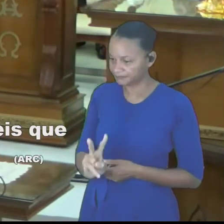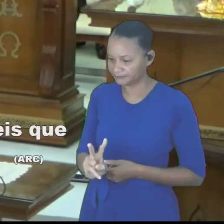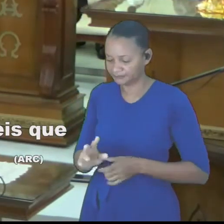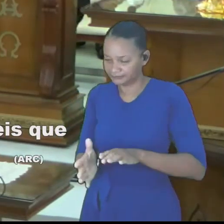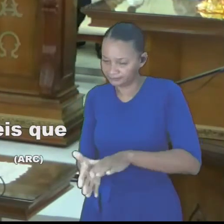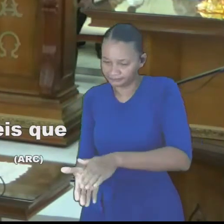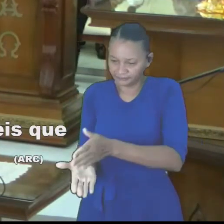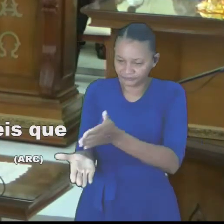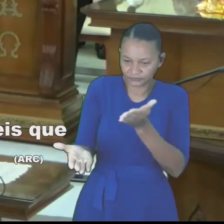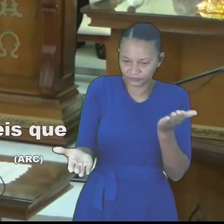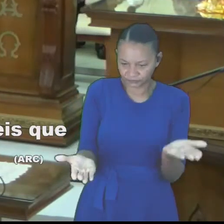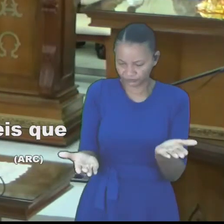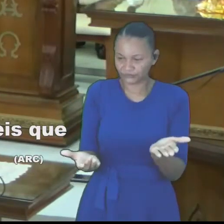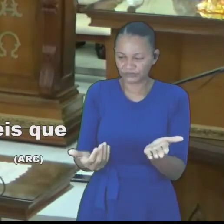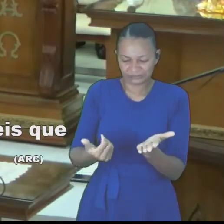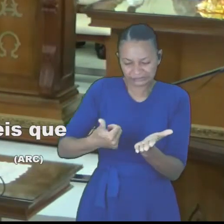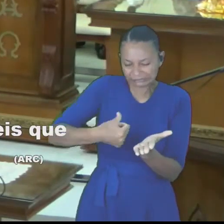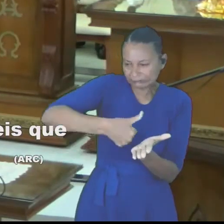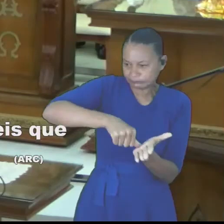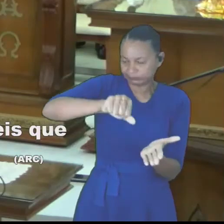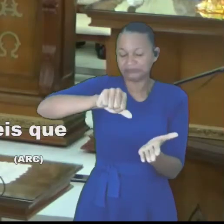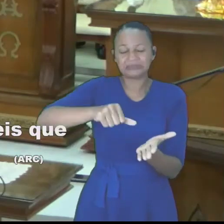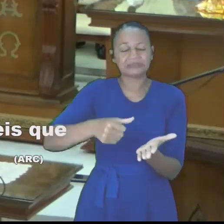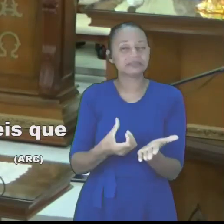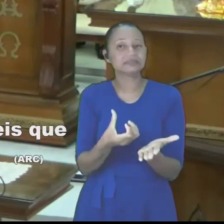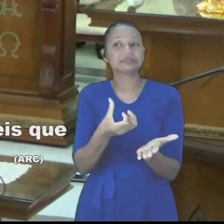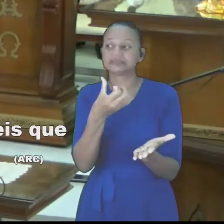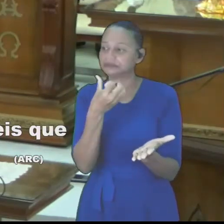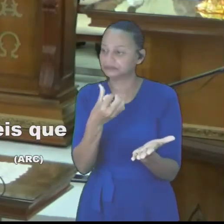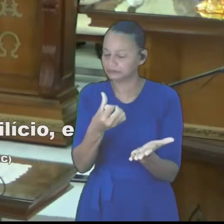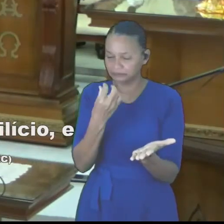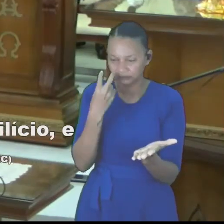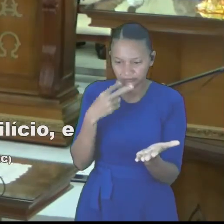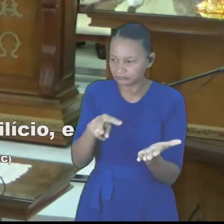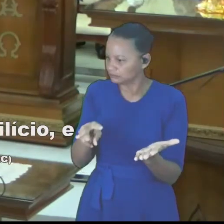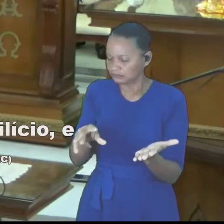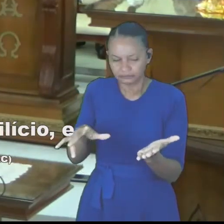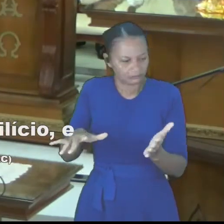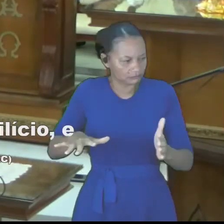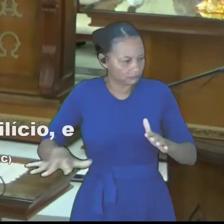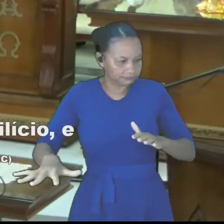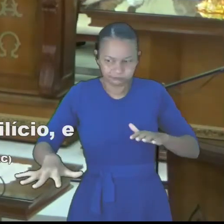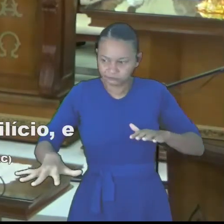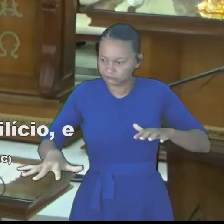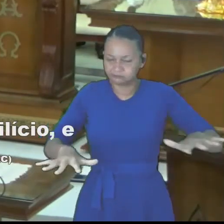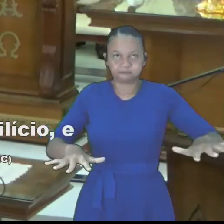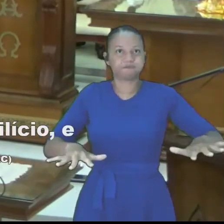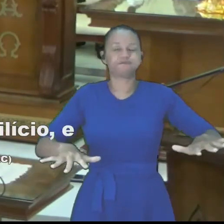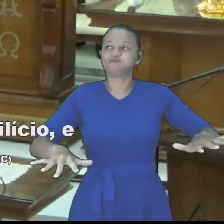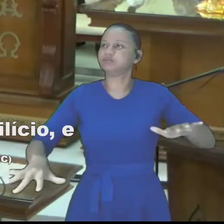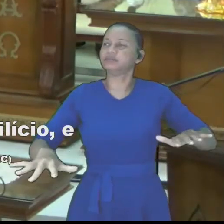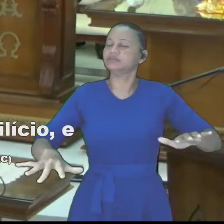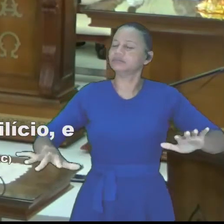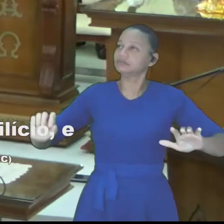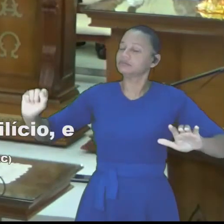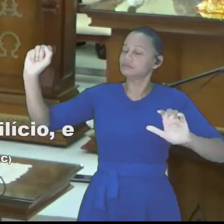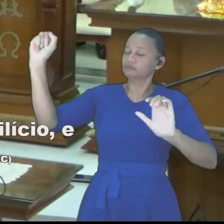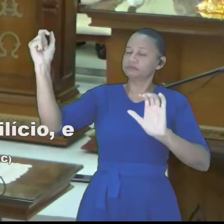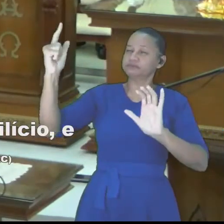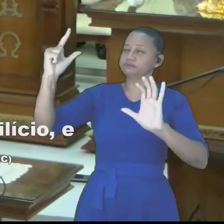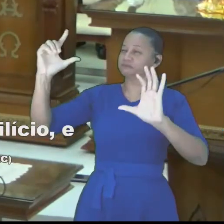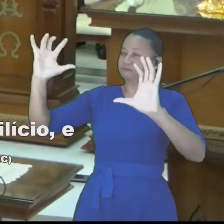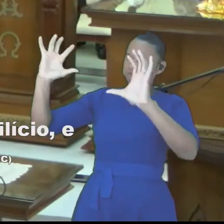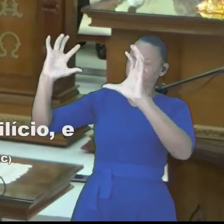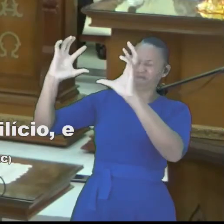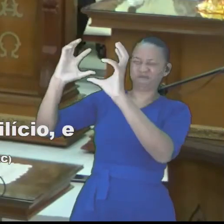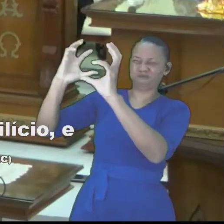e eis que houve um grande tremor de terra, e o sol tornou-se negro